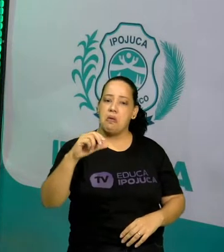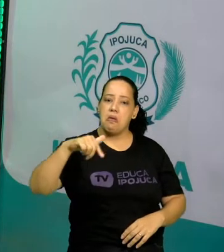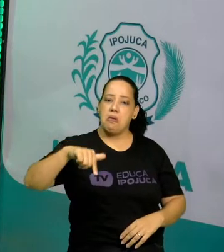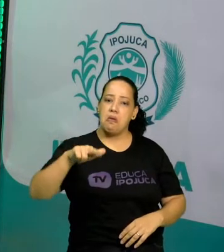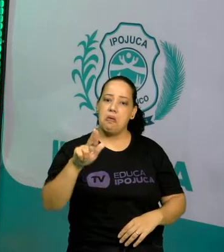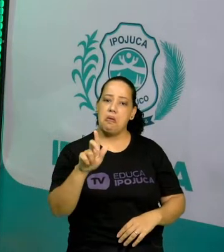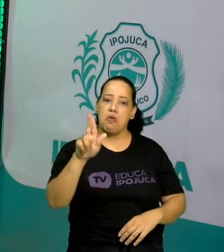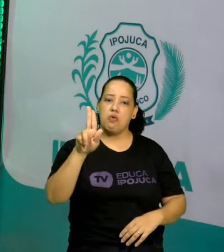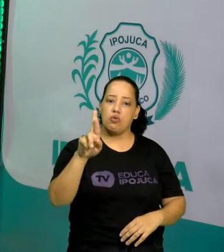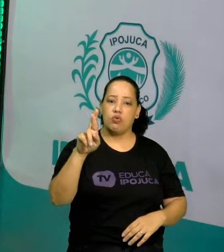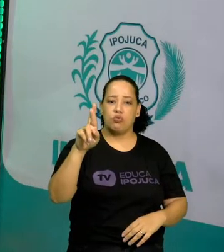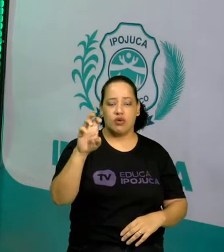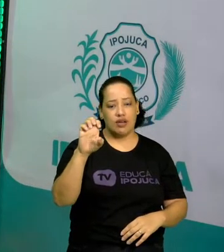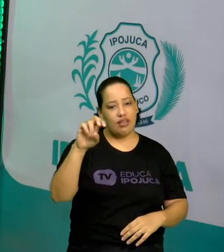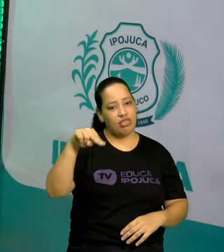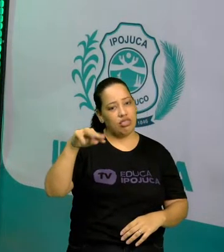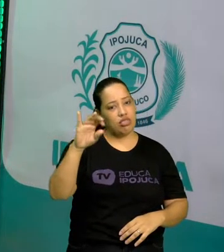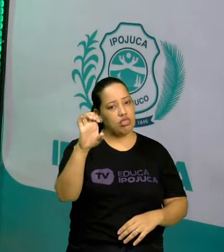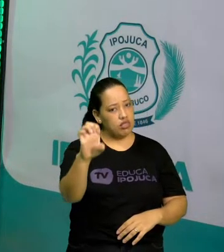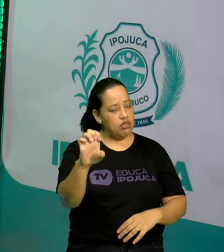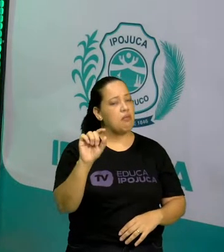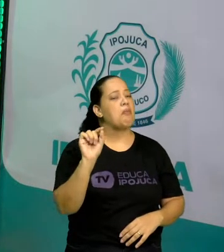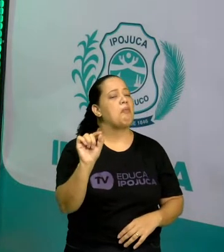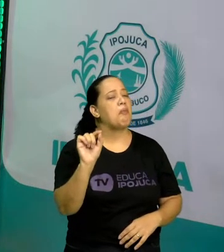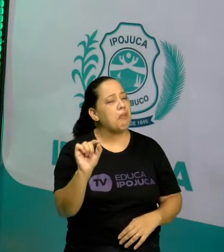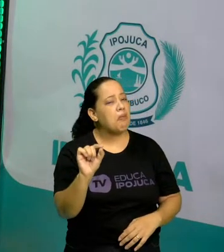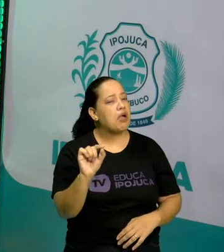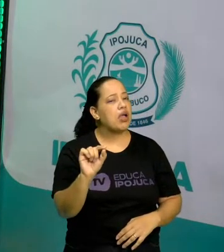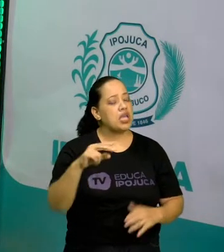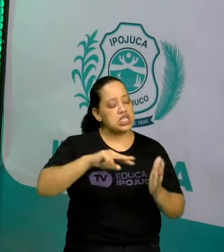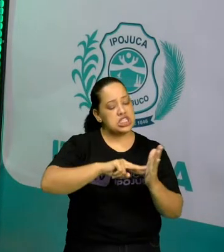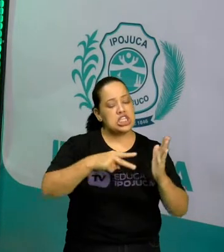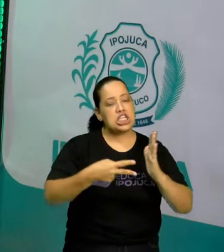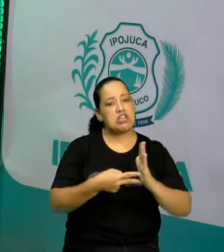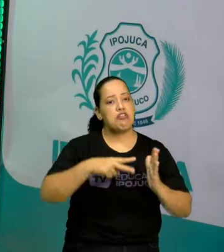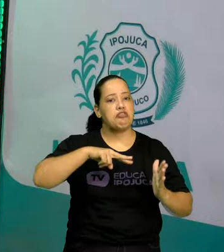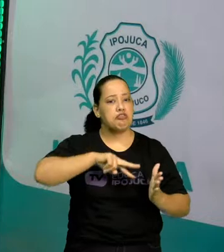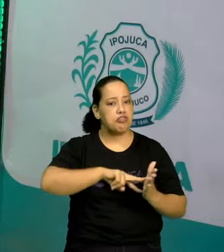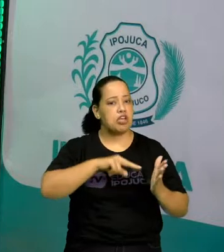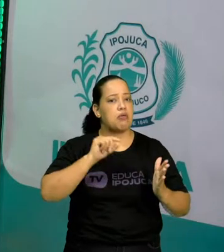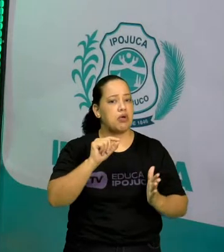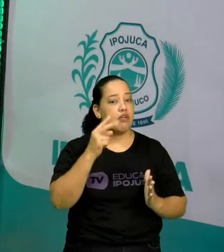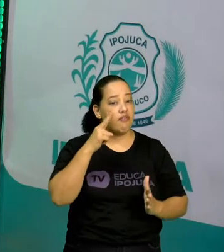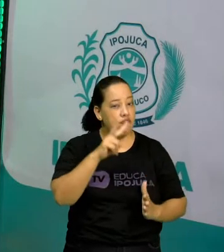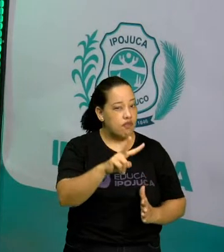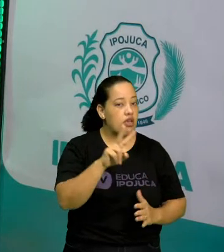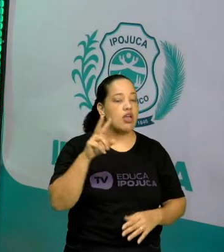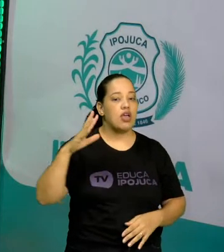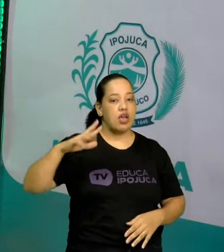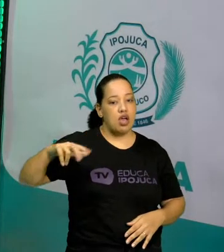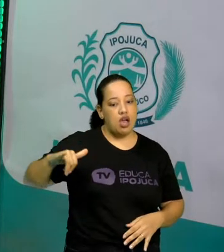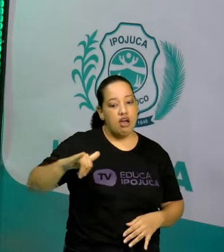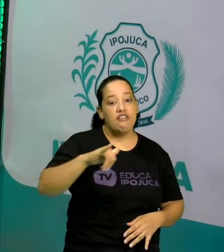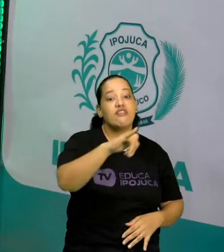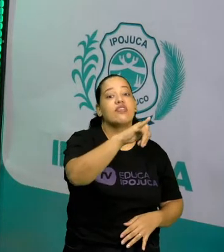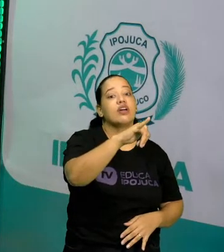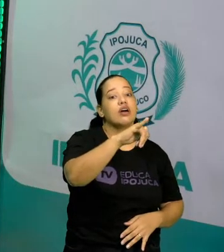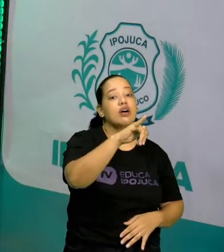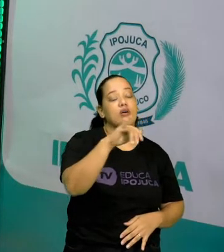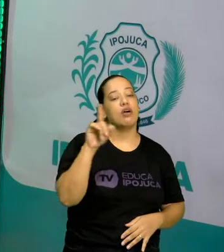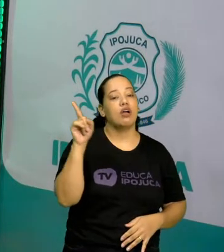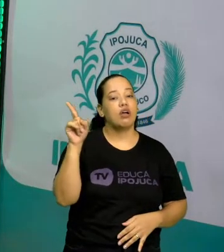congruente? Vocês estão vendo esses dois aviões? Eles também são congruentes, porque eles têm a